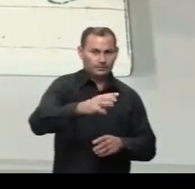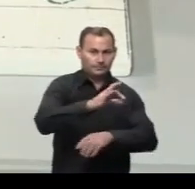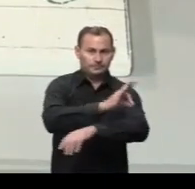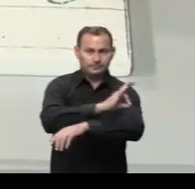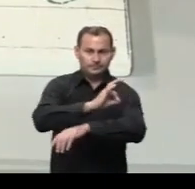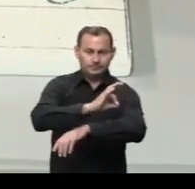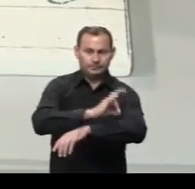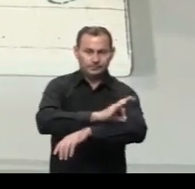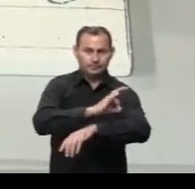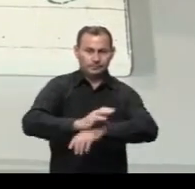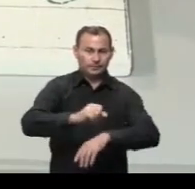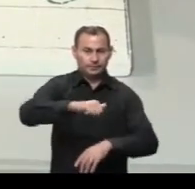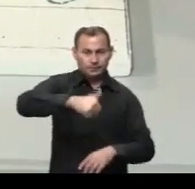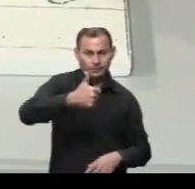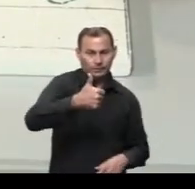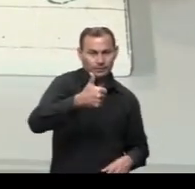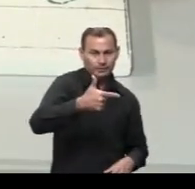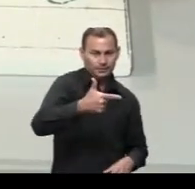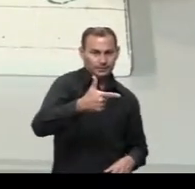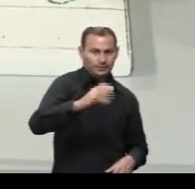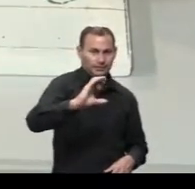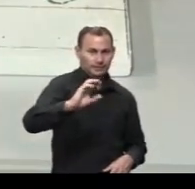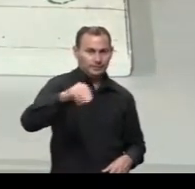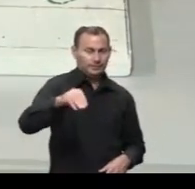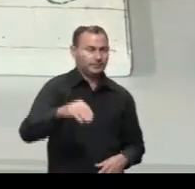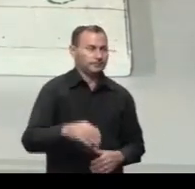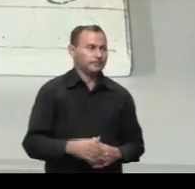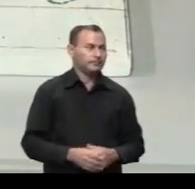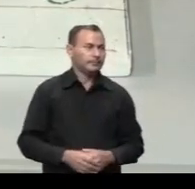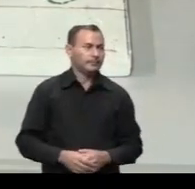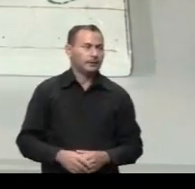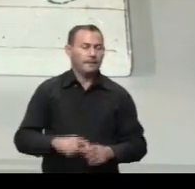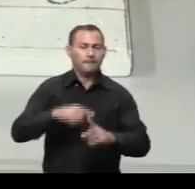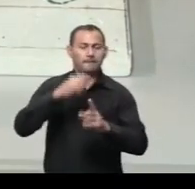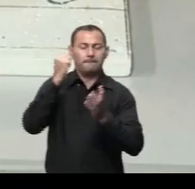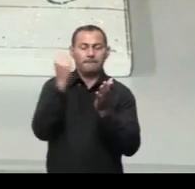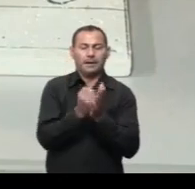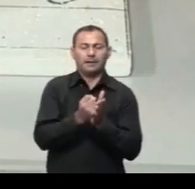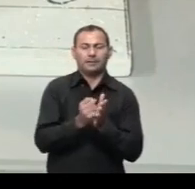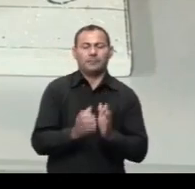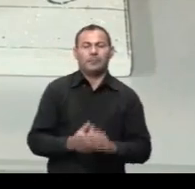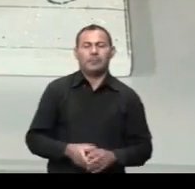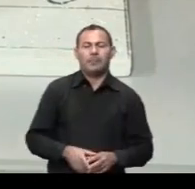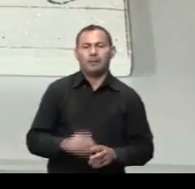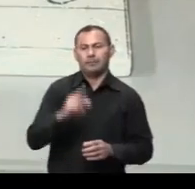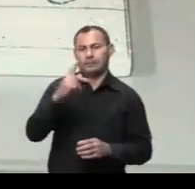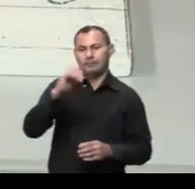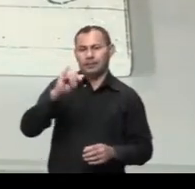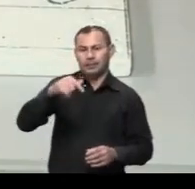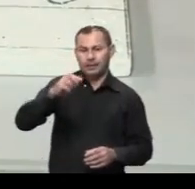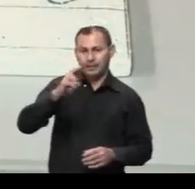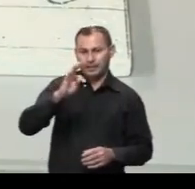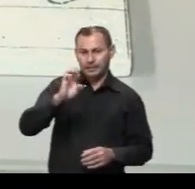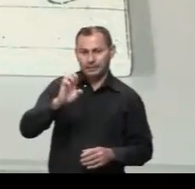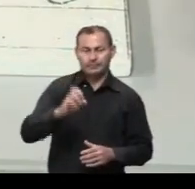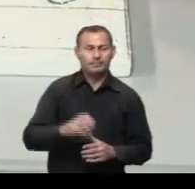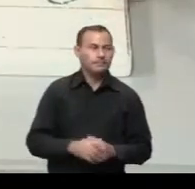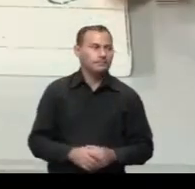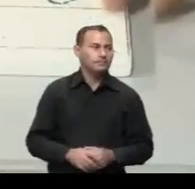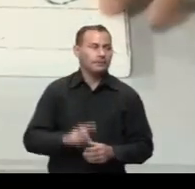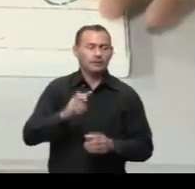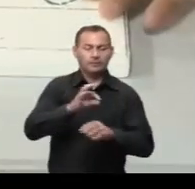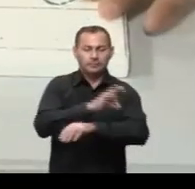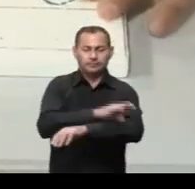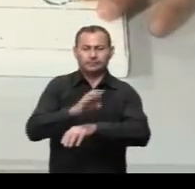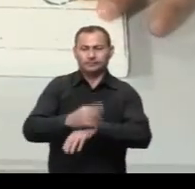aqui. Ok? Então, puxei 12 centímetros. Marco com um piquete aqui. E